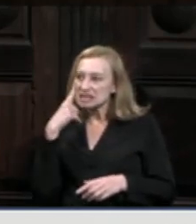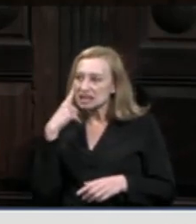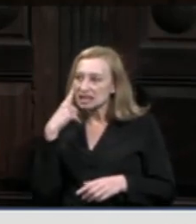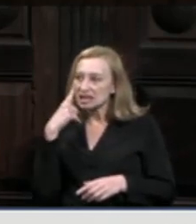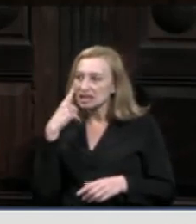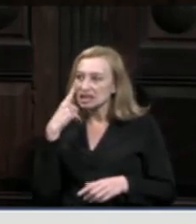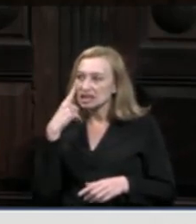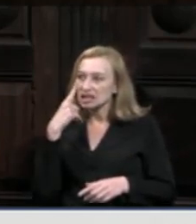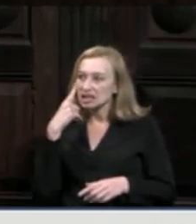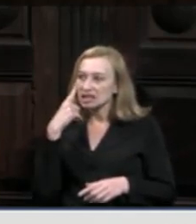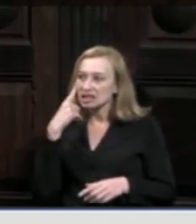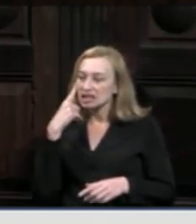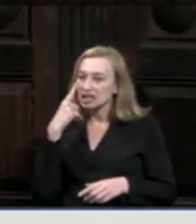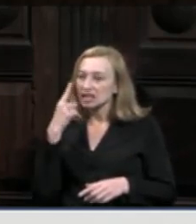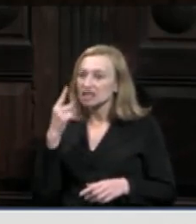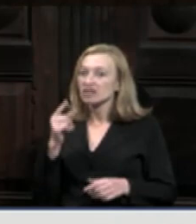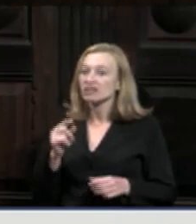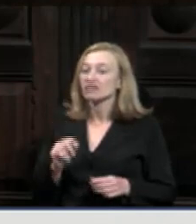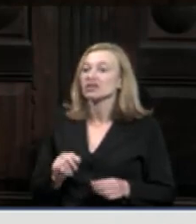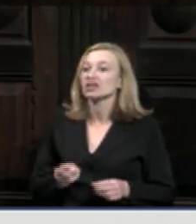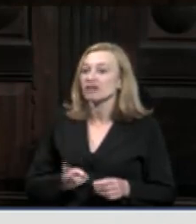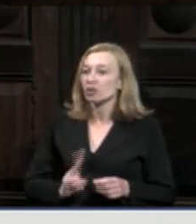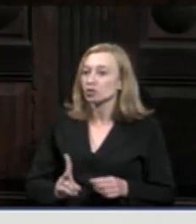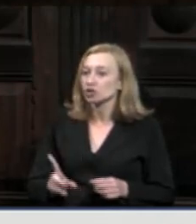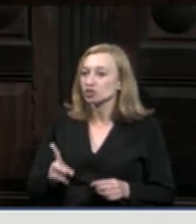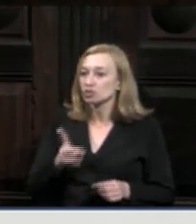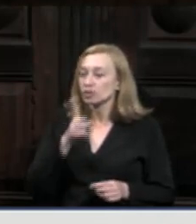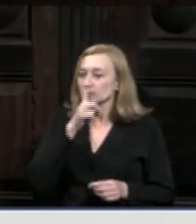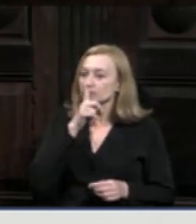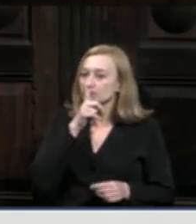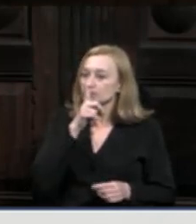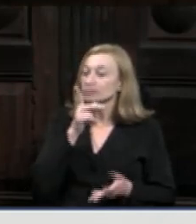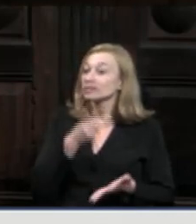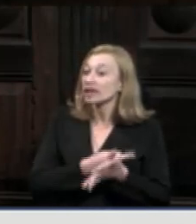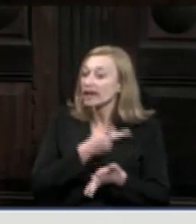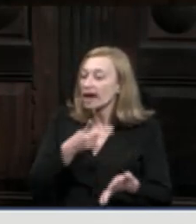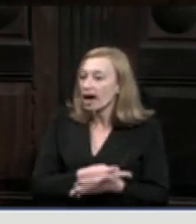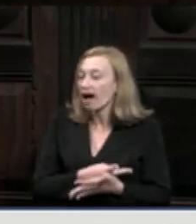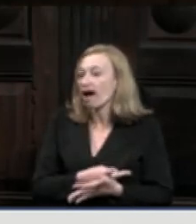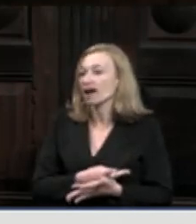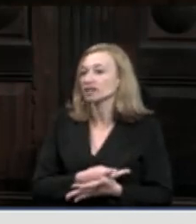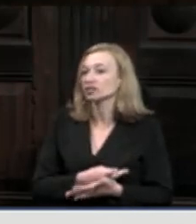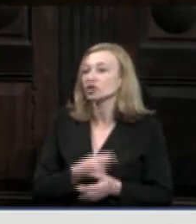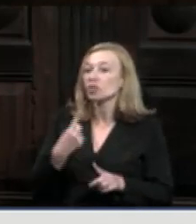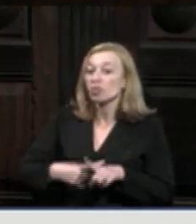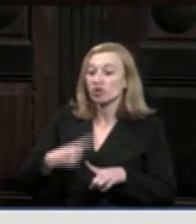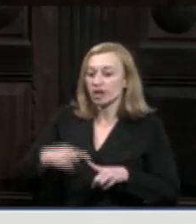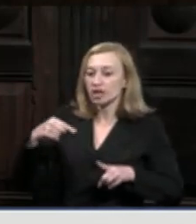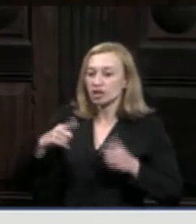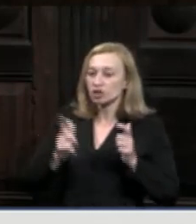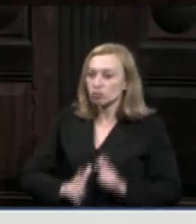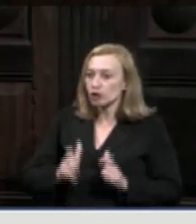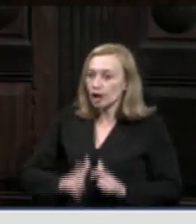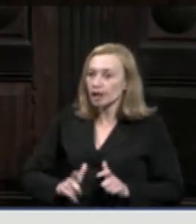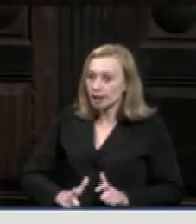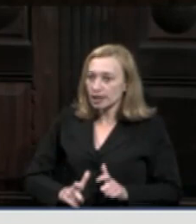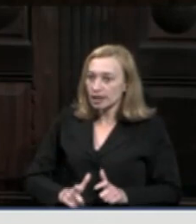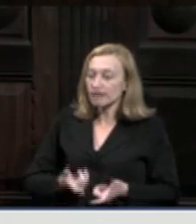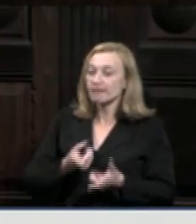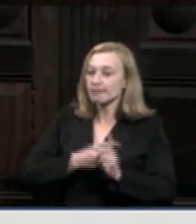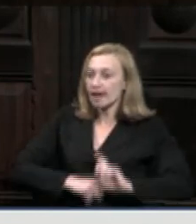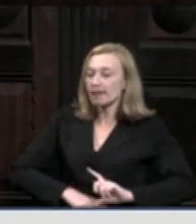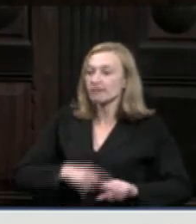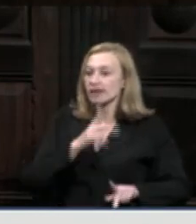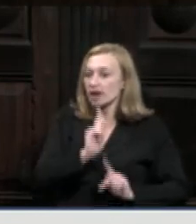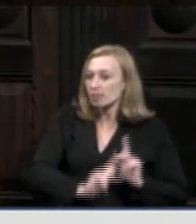Esta casa aqui deve e muito à sociedade, à